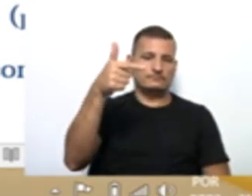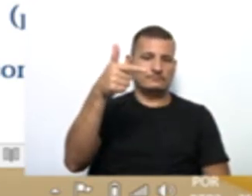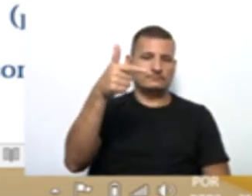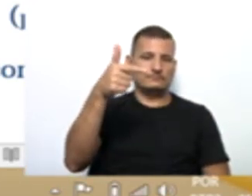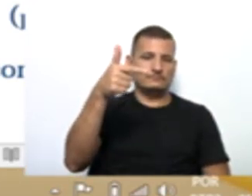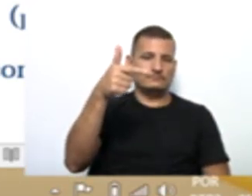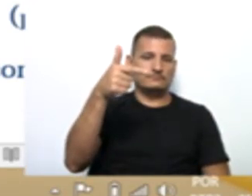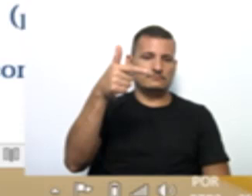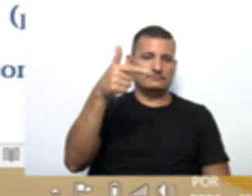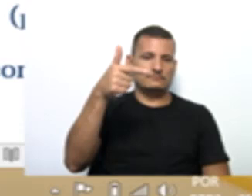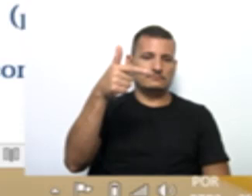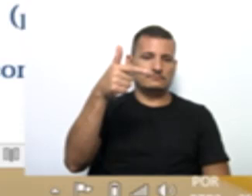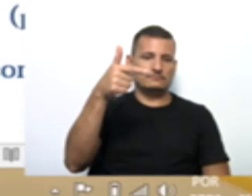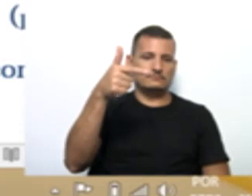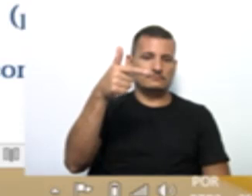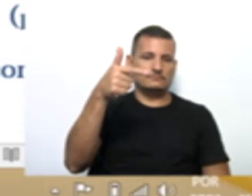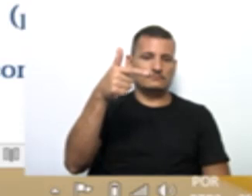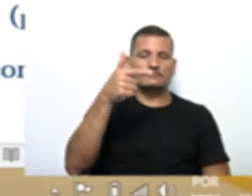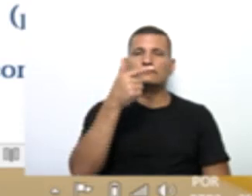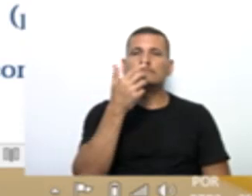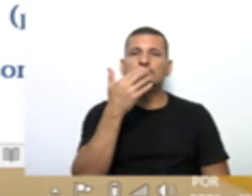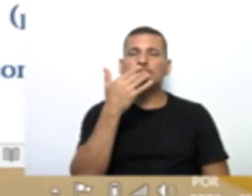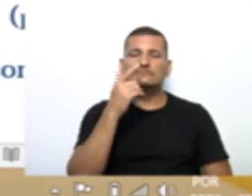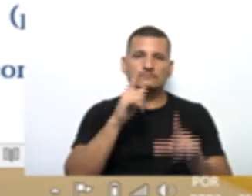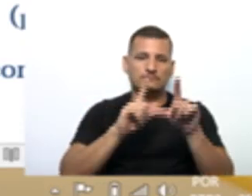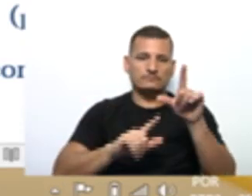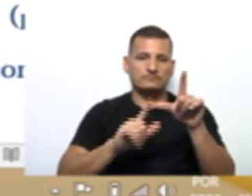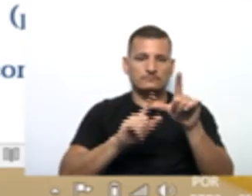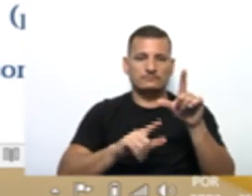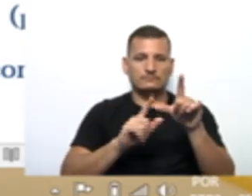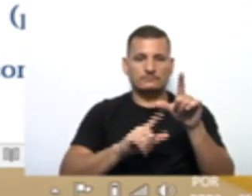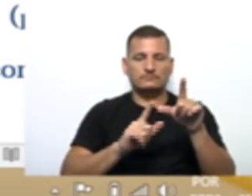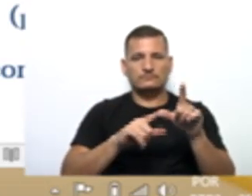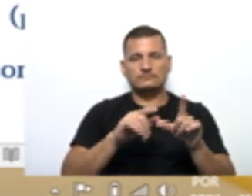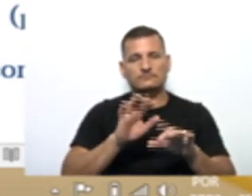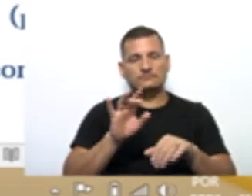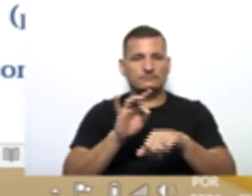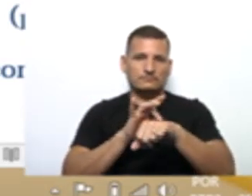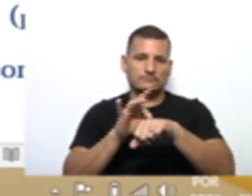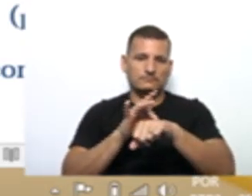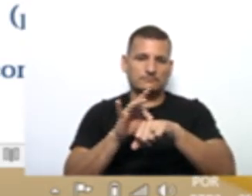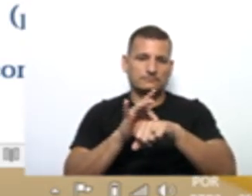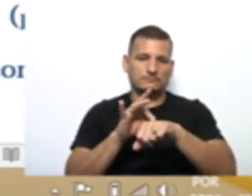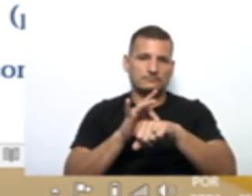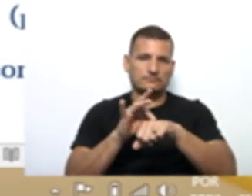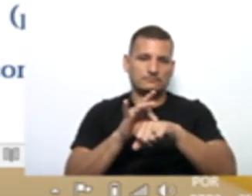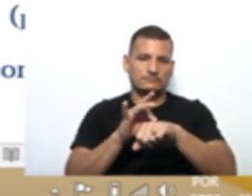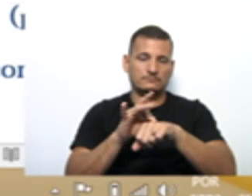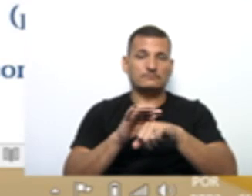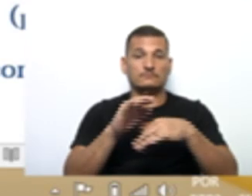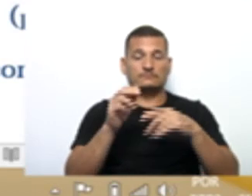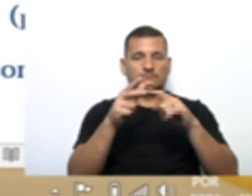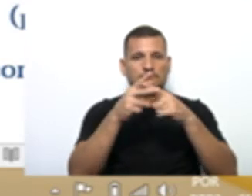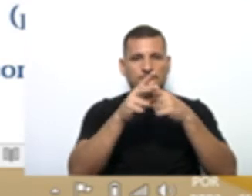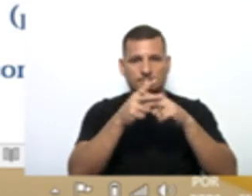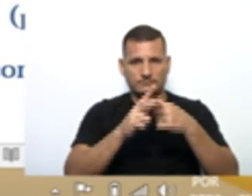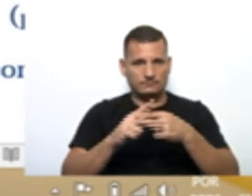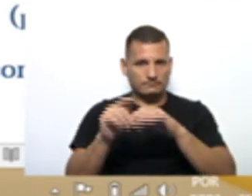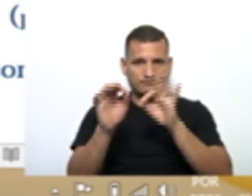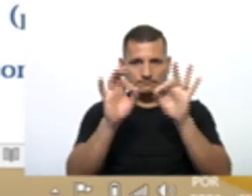fonte é o automático ou negro. Então, configurado o nosso